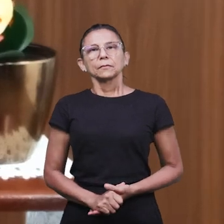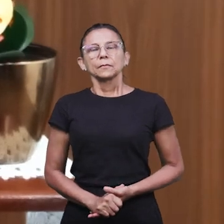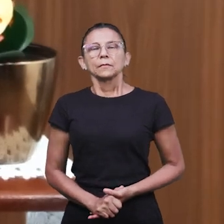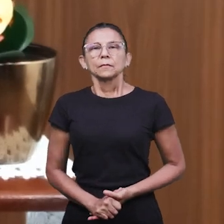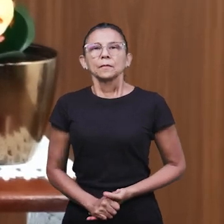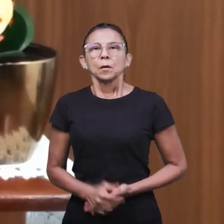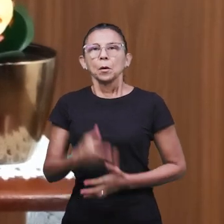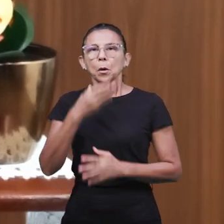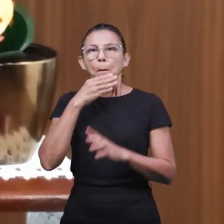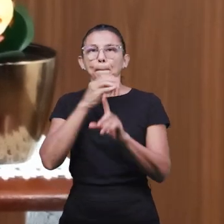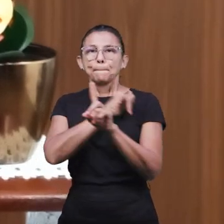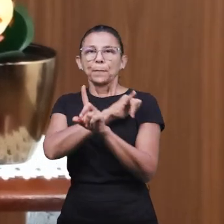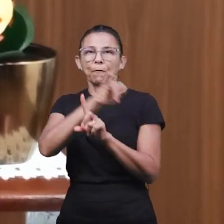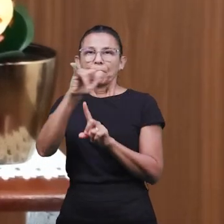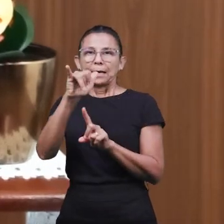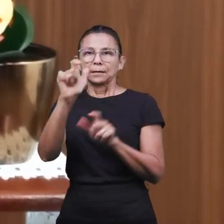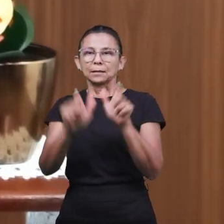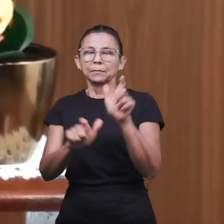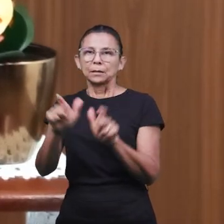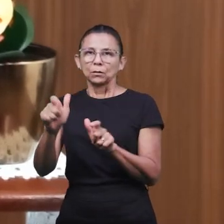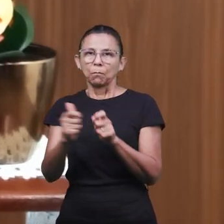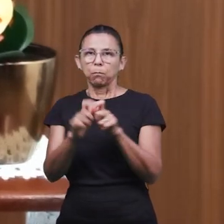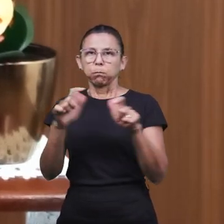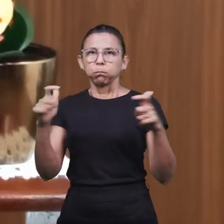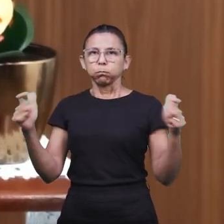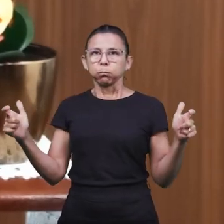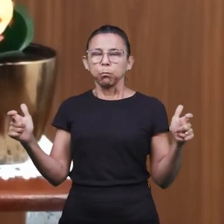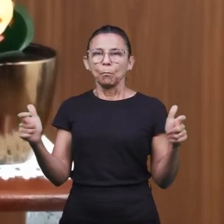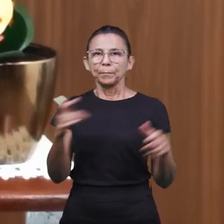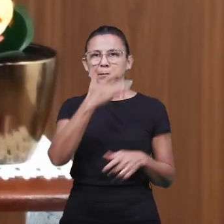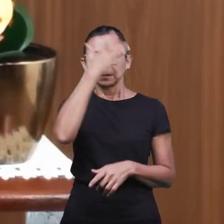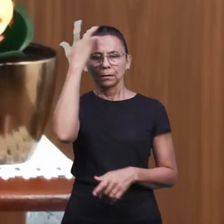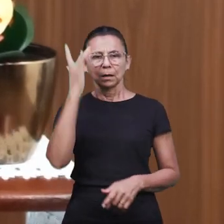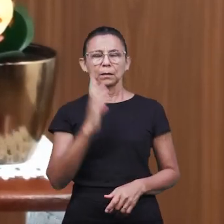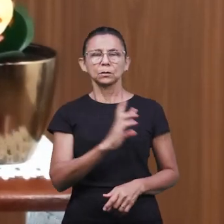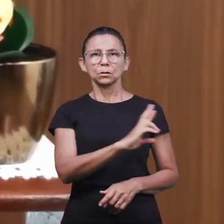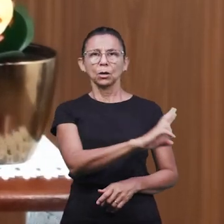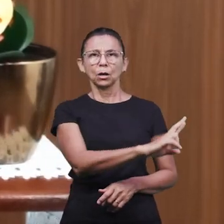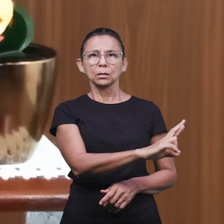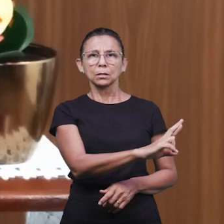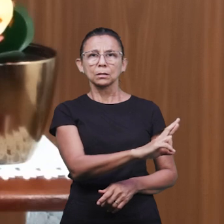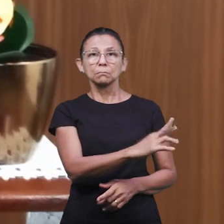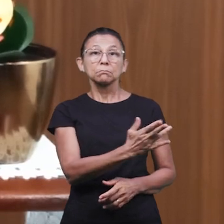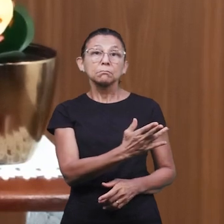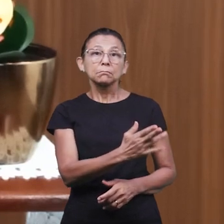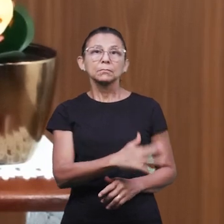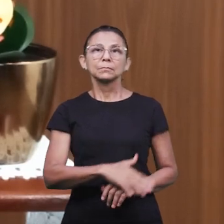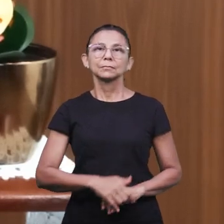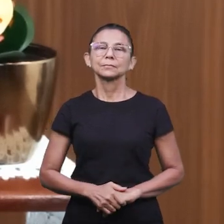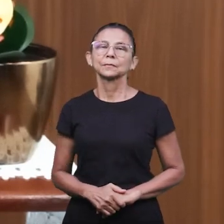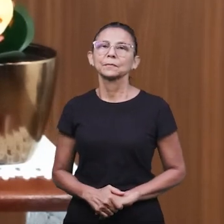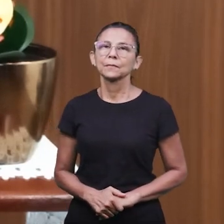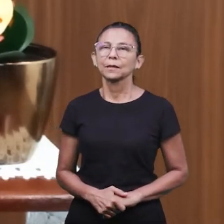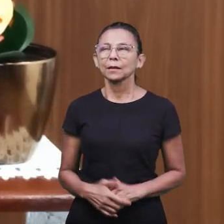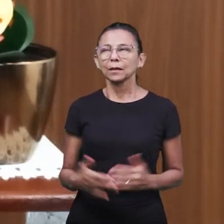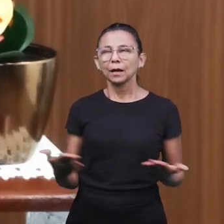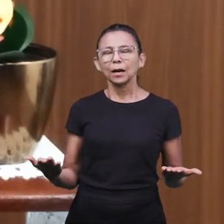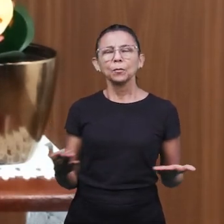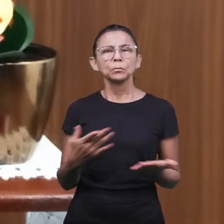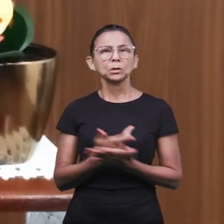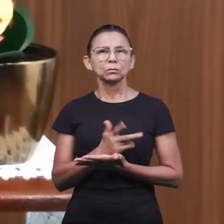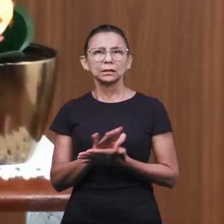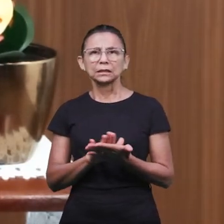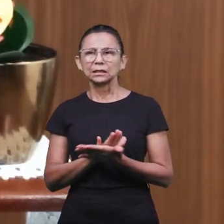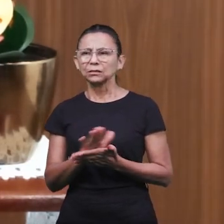muitos religiosos. Eu digo isso na base espiritual. Por que não há profecia? Por quê? O Espírito Santo não está agindo mais. Por